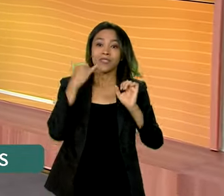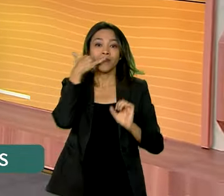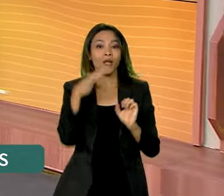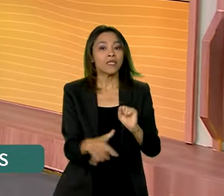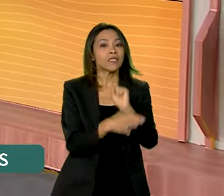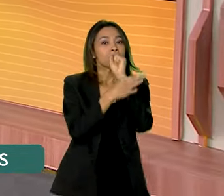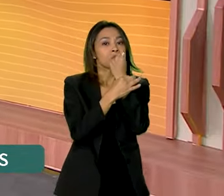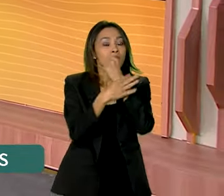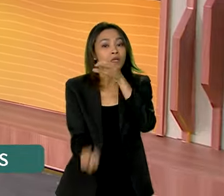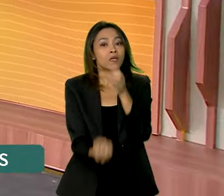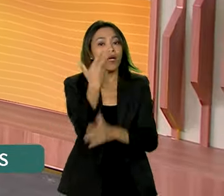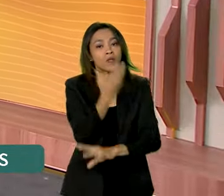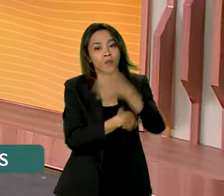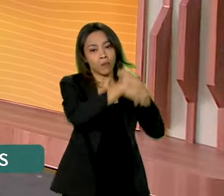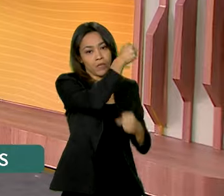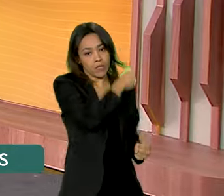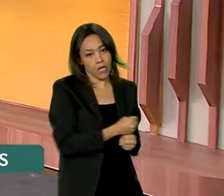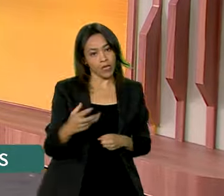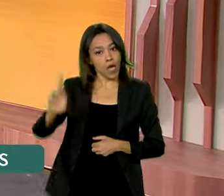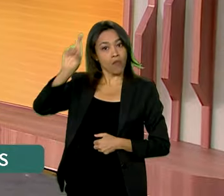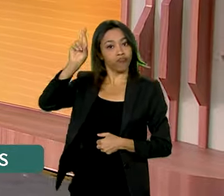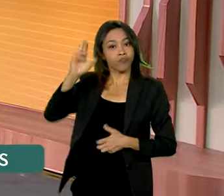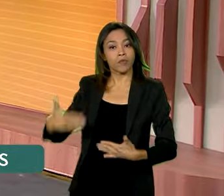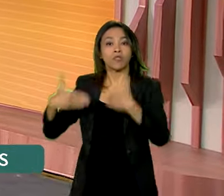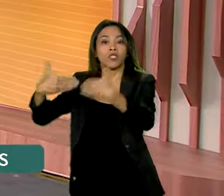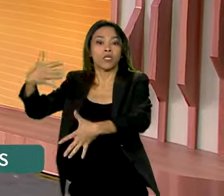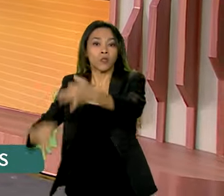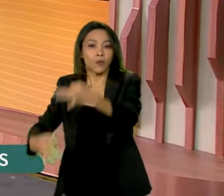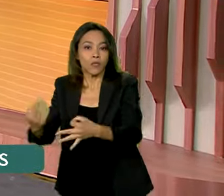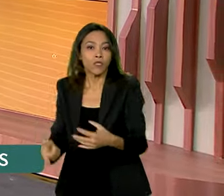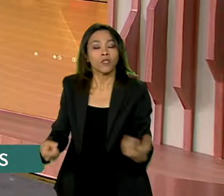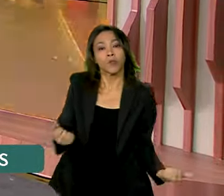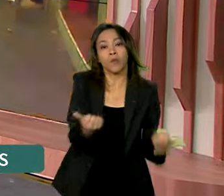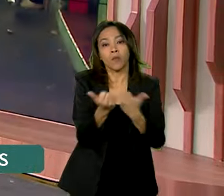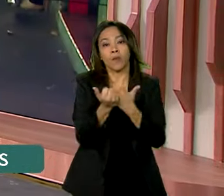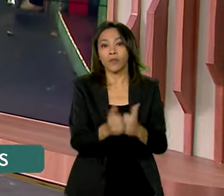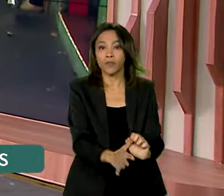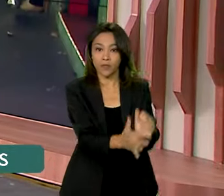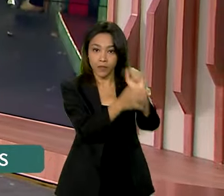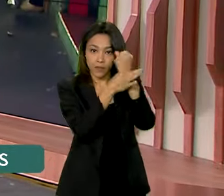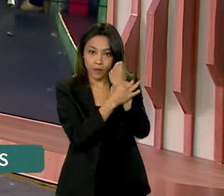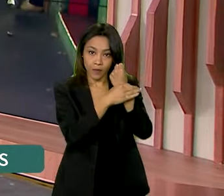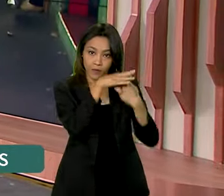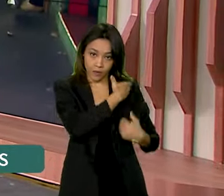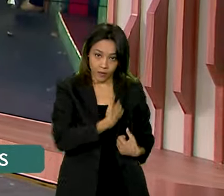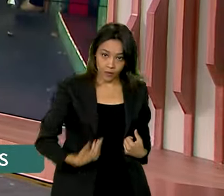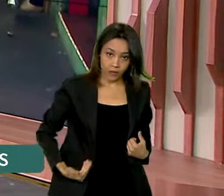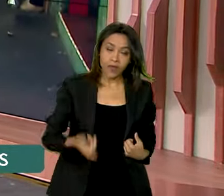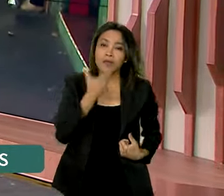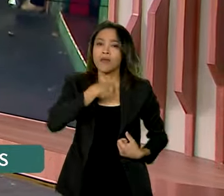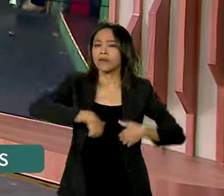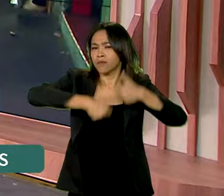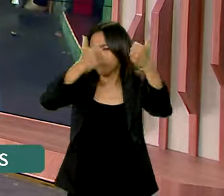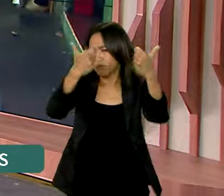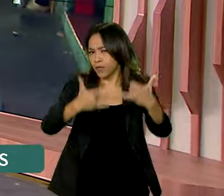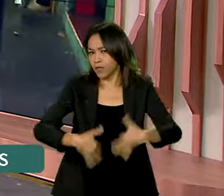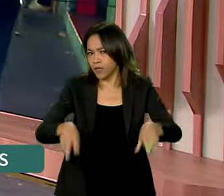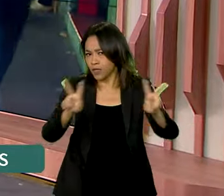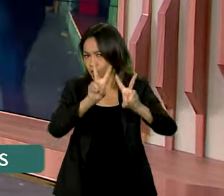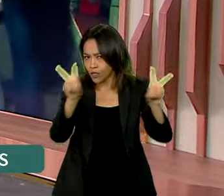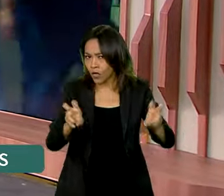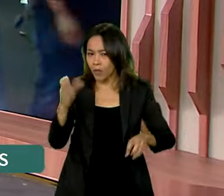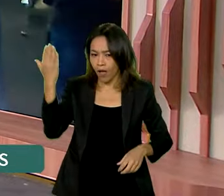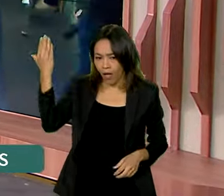ano passado pelo Ministério da Justiça e Segurança Pública. Quem tem os detalhes sobre esse assunto é o repórter Dimas